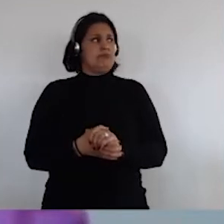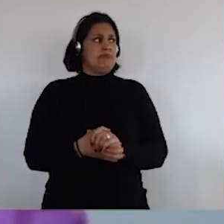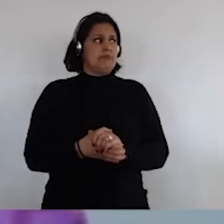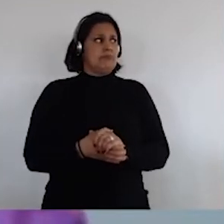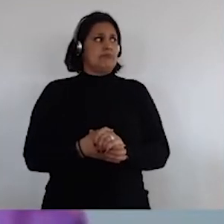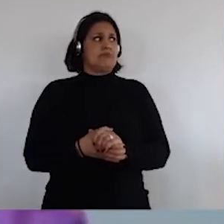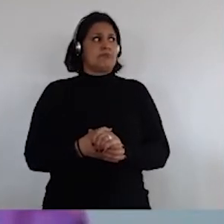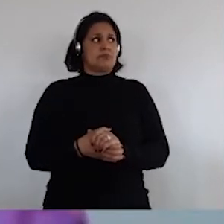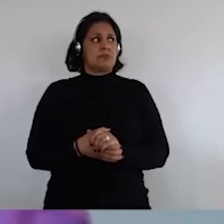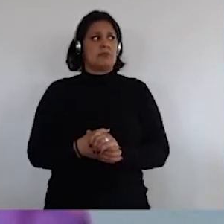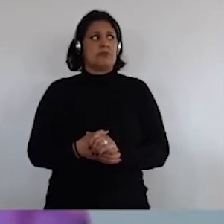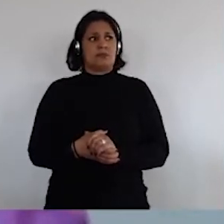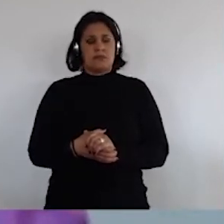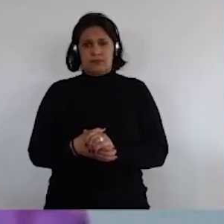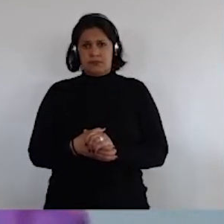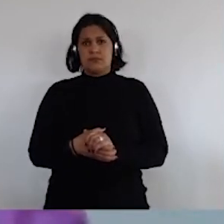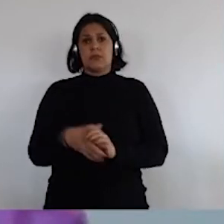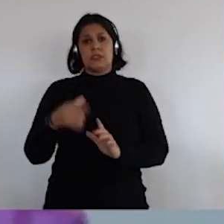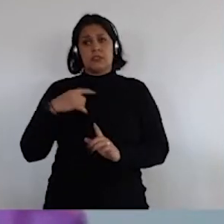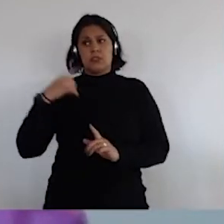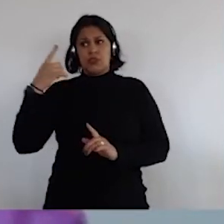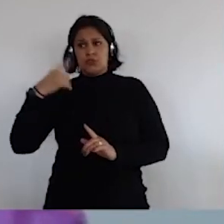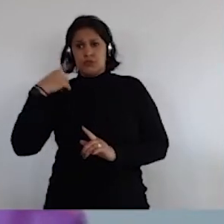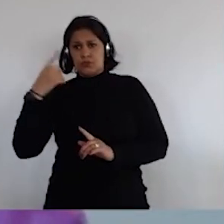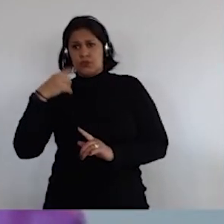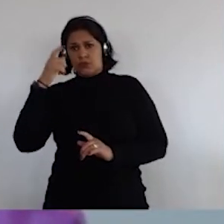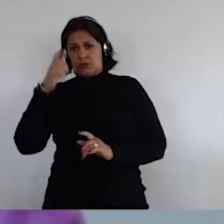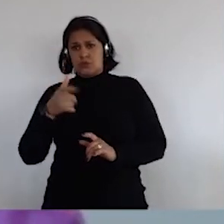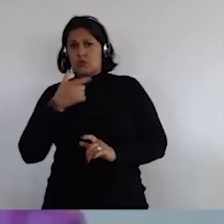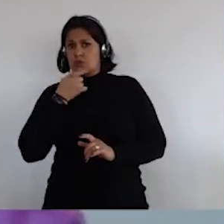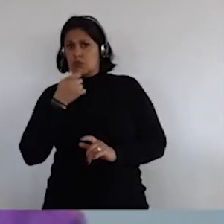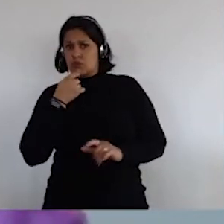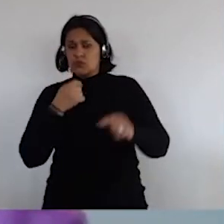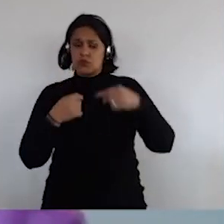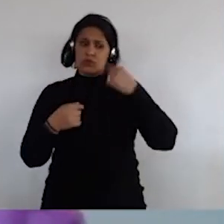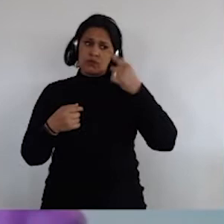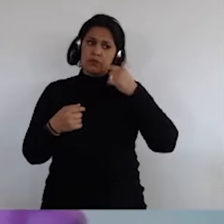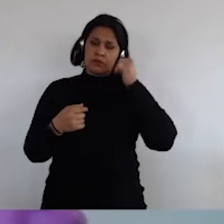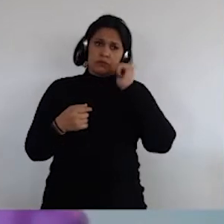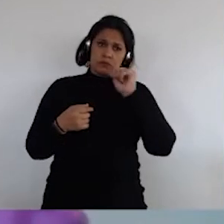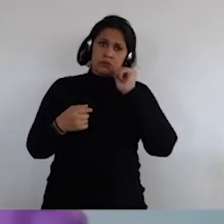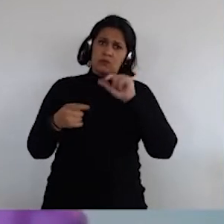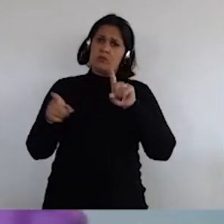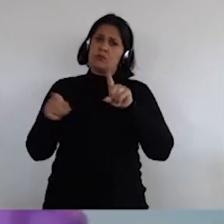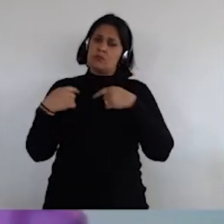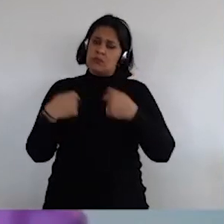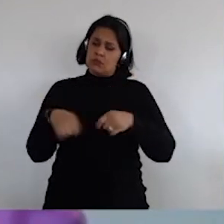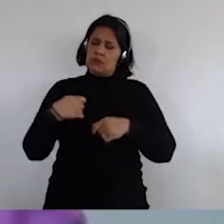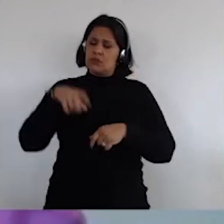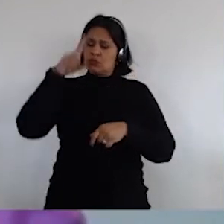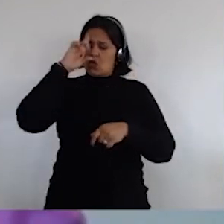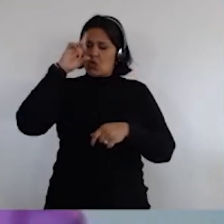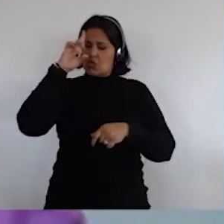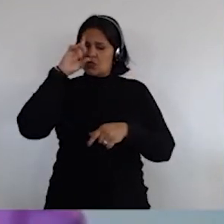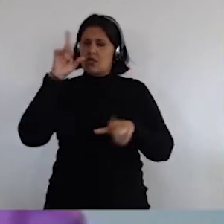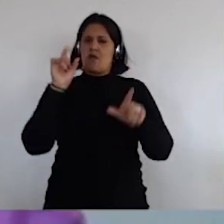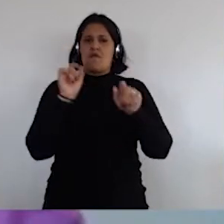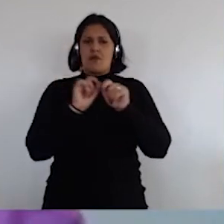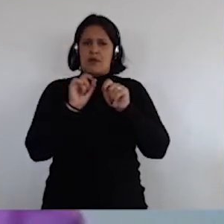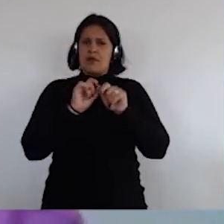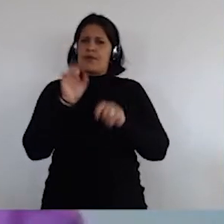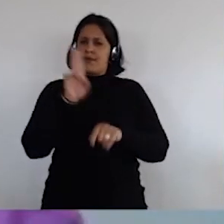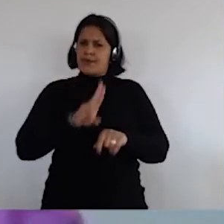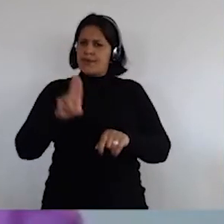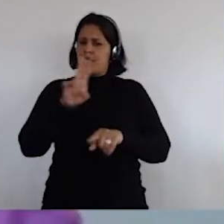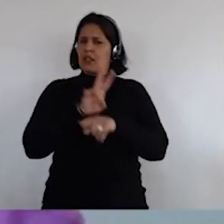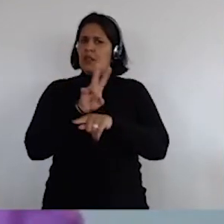os advogados e advogadas brasileiras têm que lidar diariamente para a defesa e pela defesa